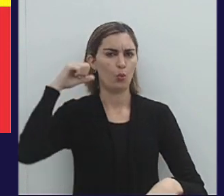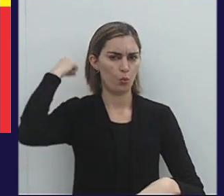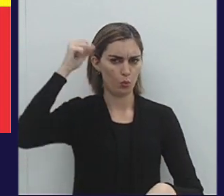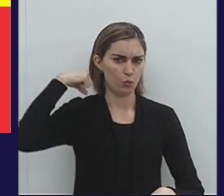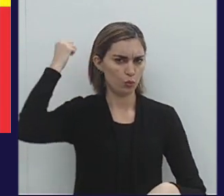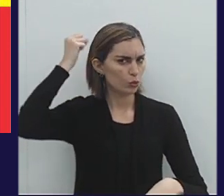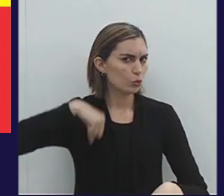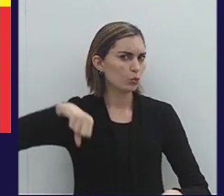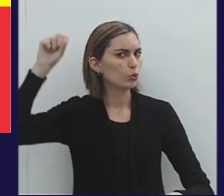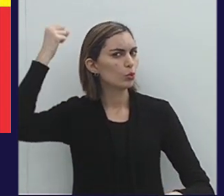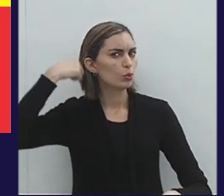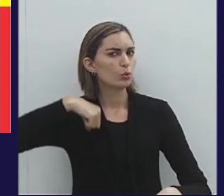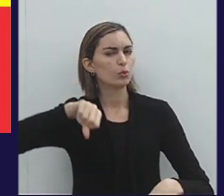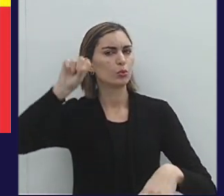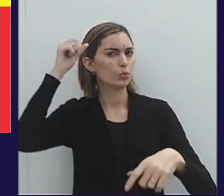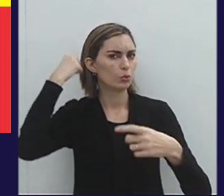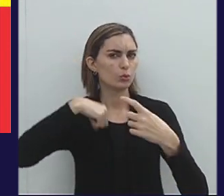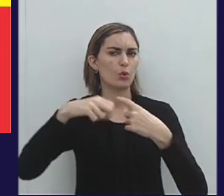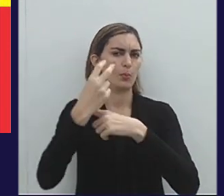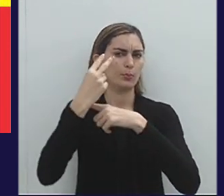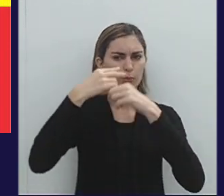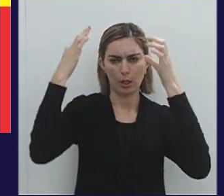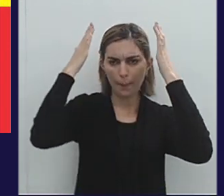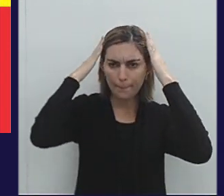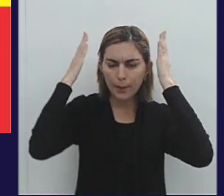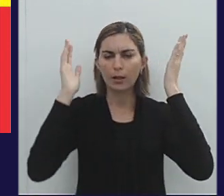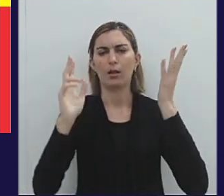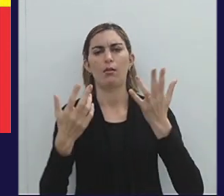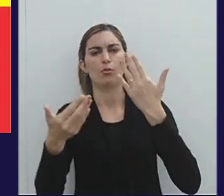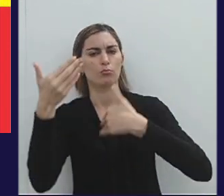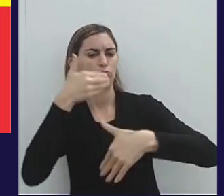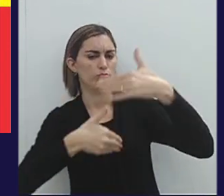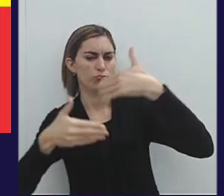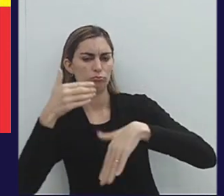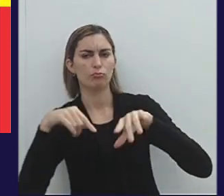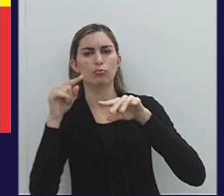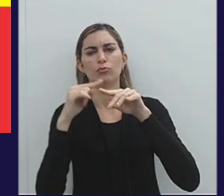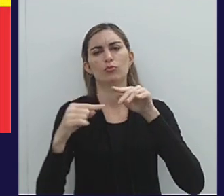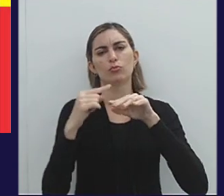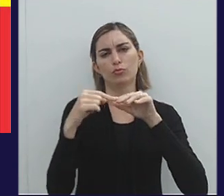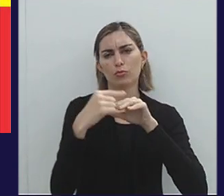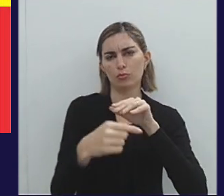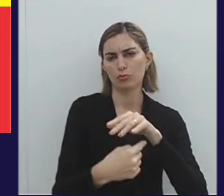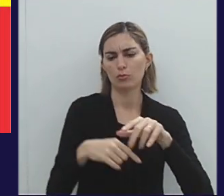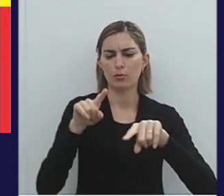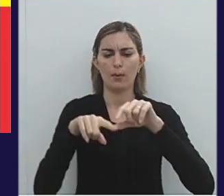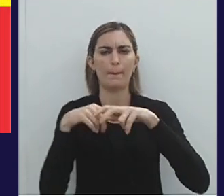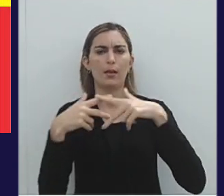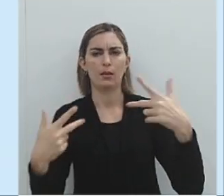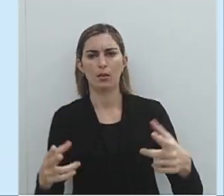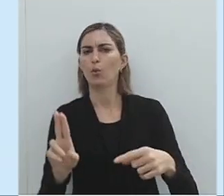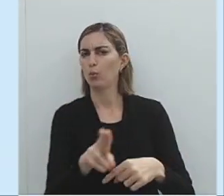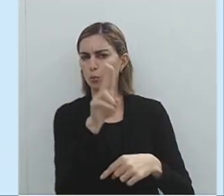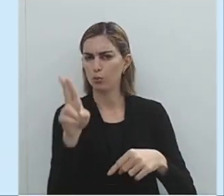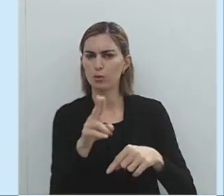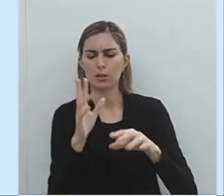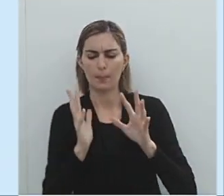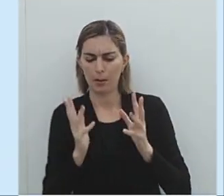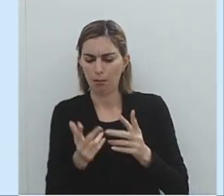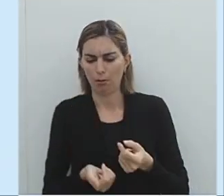para o salão de beleza fazer uma hidratação ou se não fazer as unhas, né? Os materiais eles vão